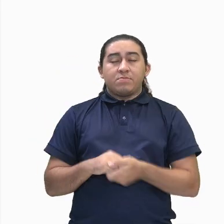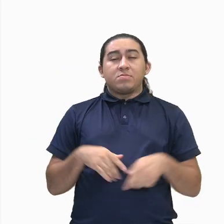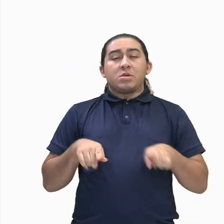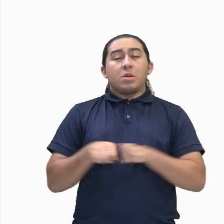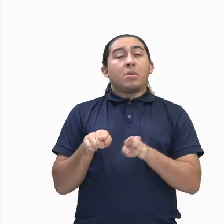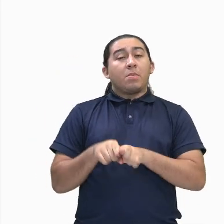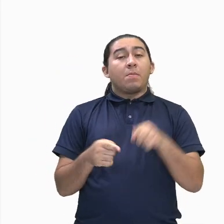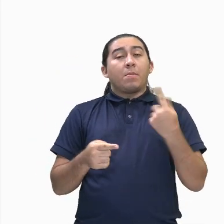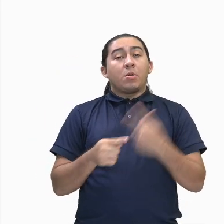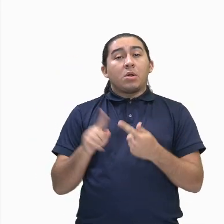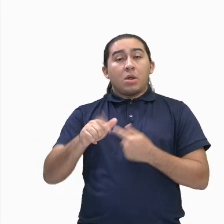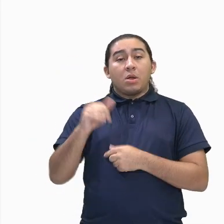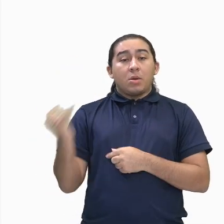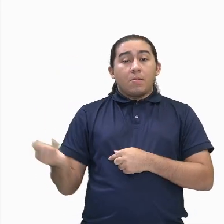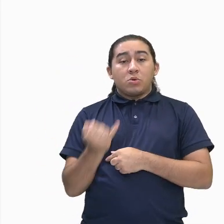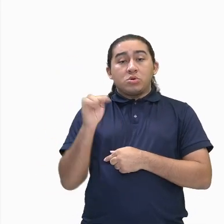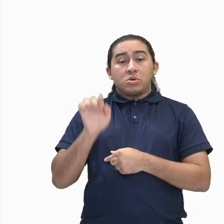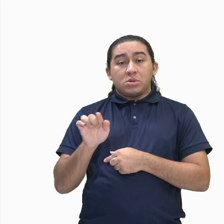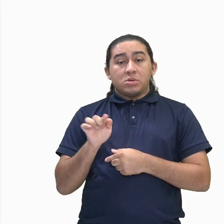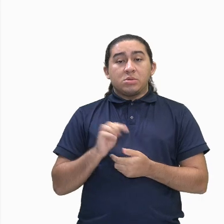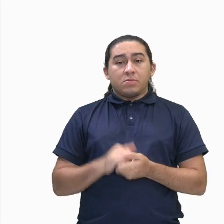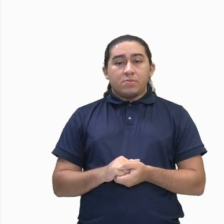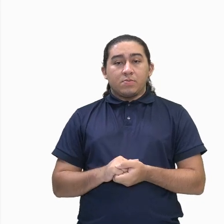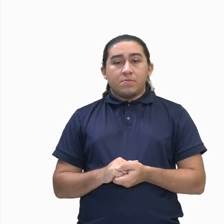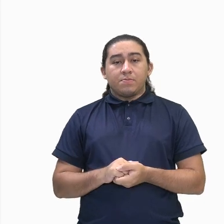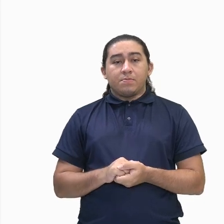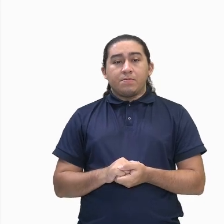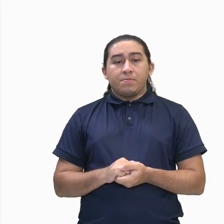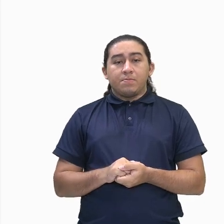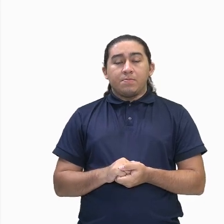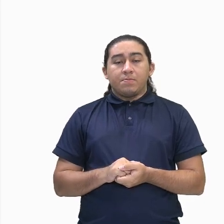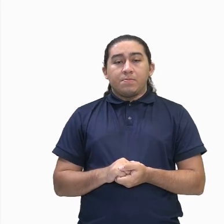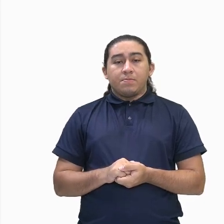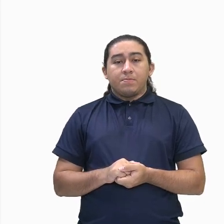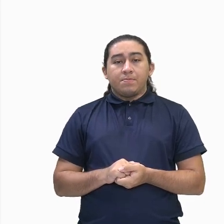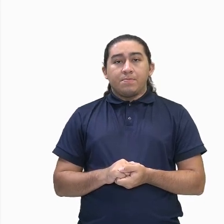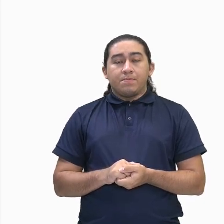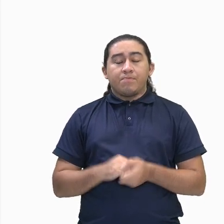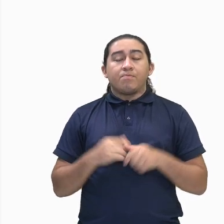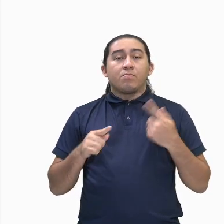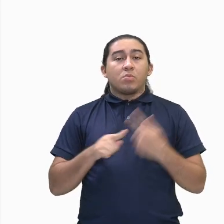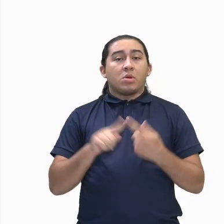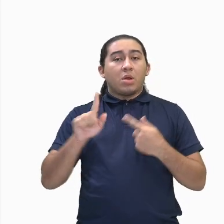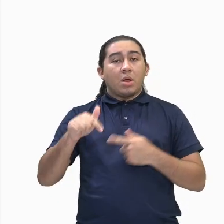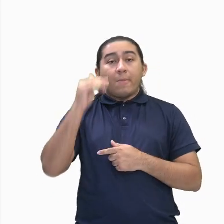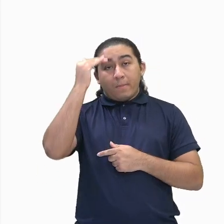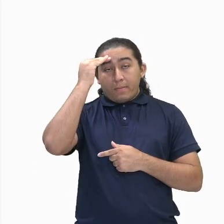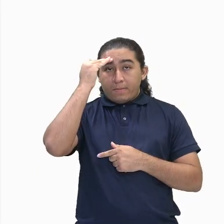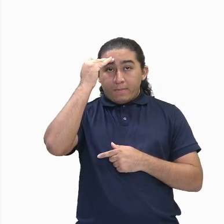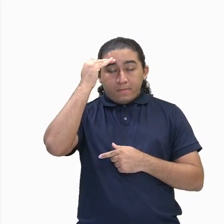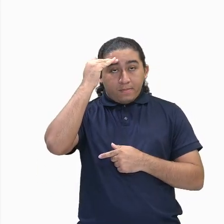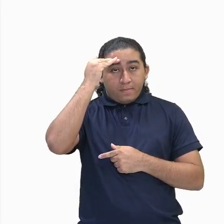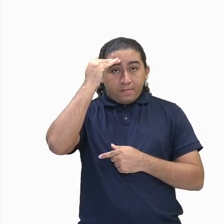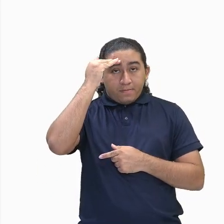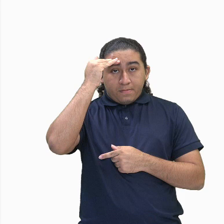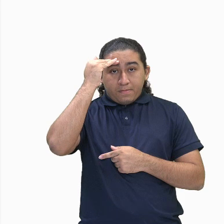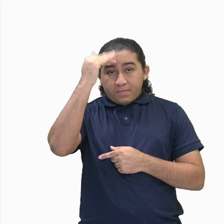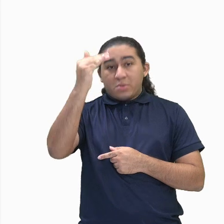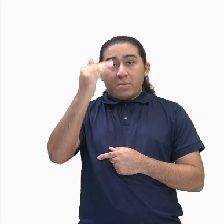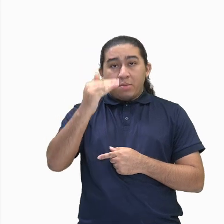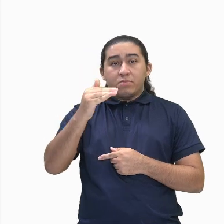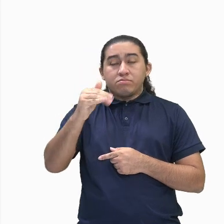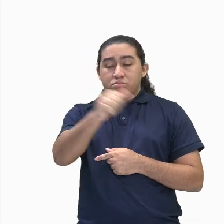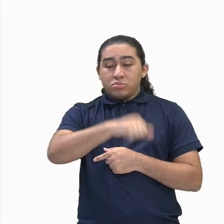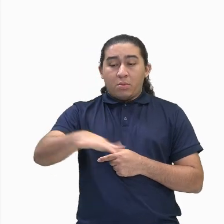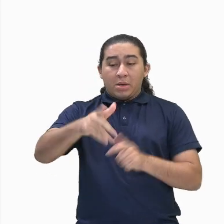tão importante nesse caso, o Askia Muhammad? Né? Porque ele foi um dos líderes mais notáveis, expandindo o império